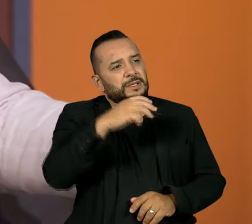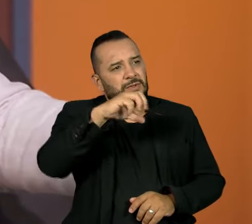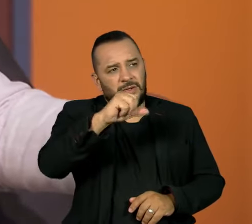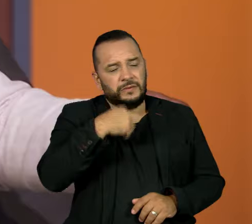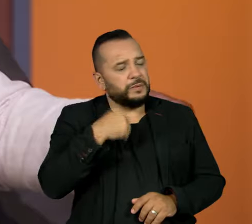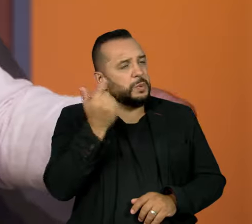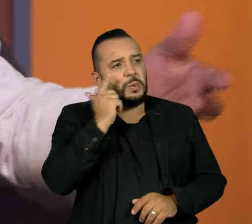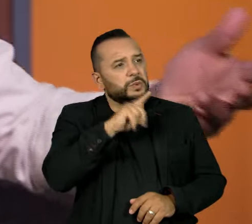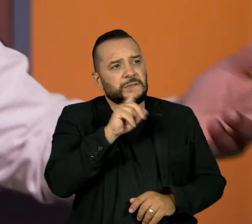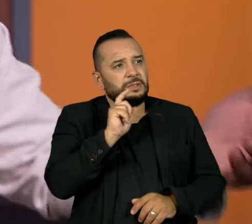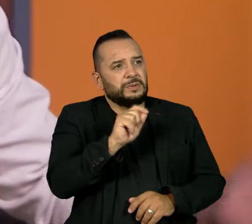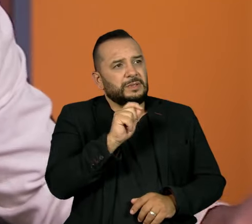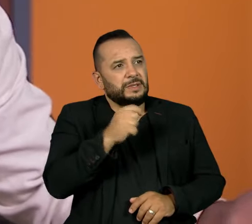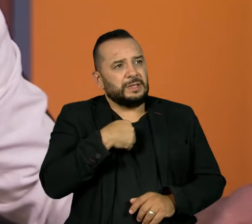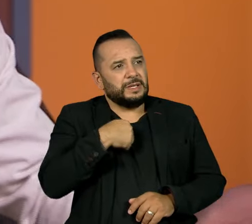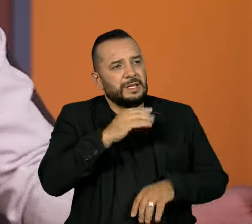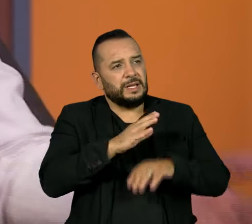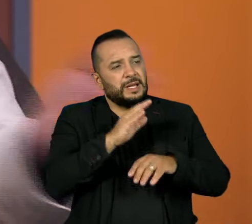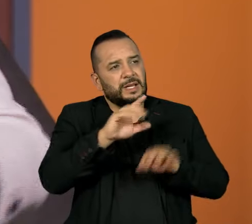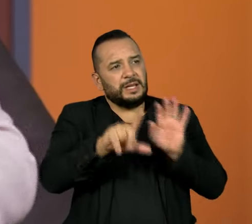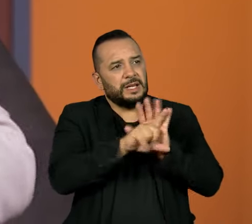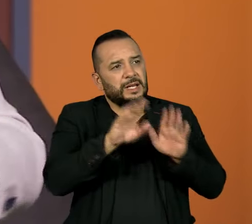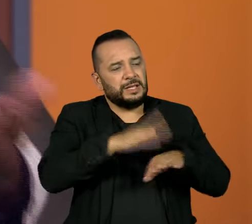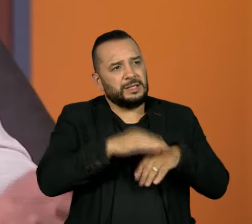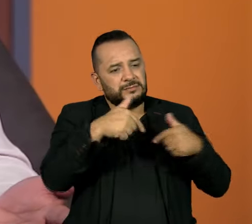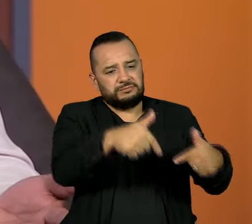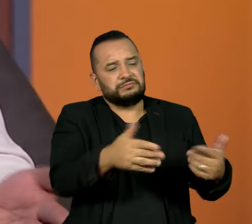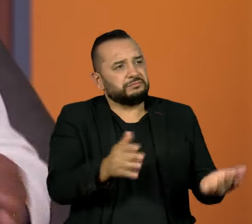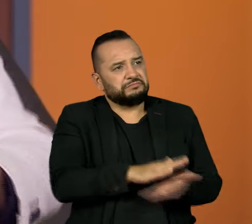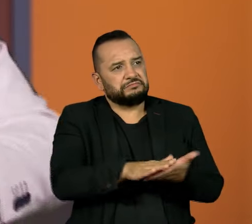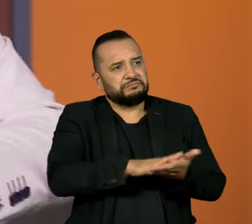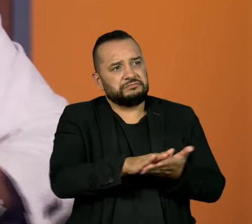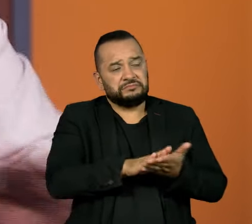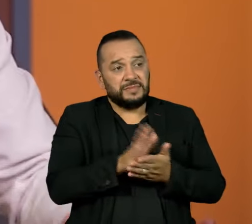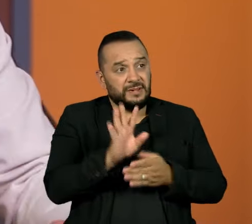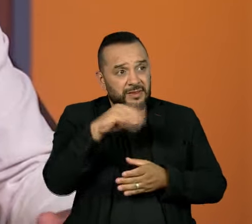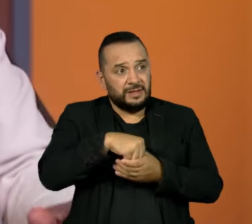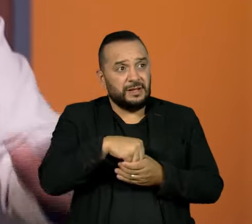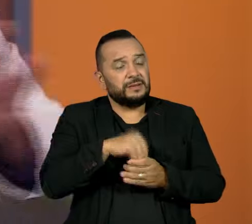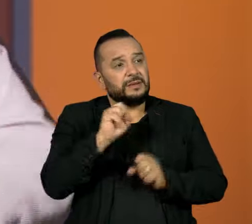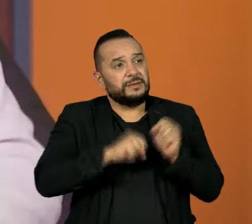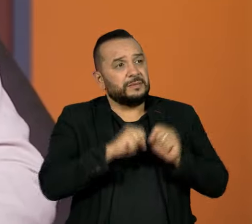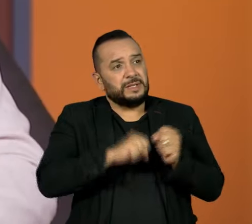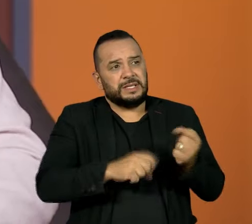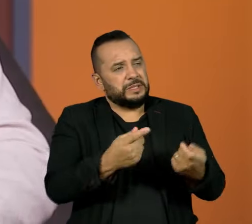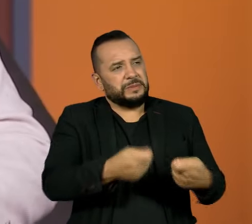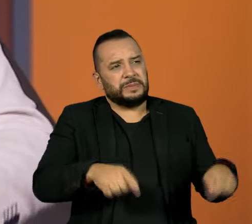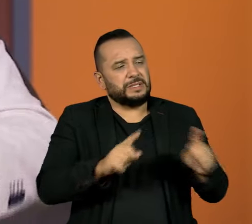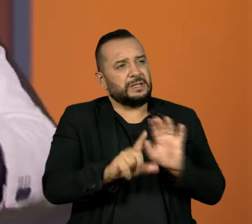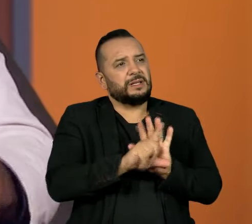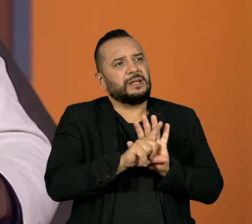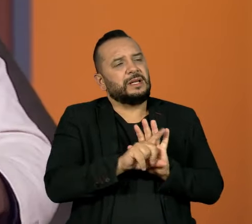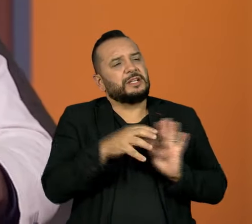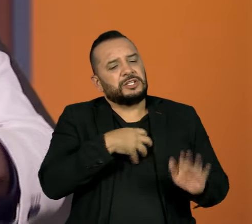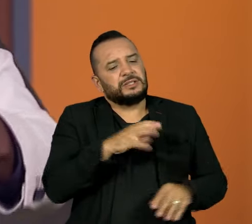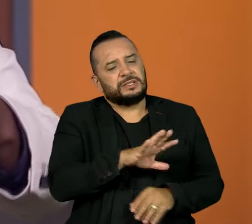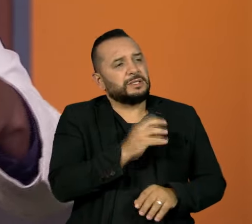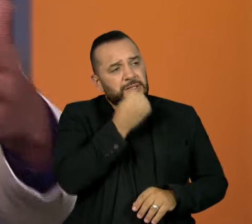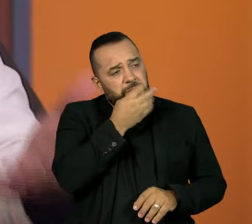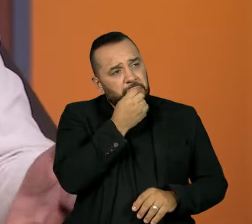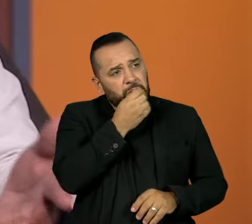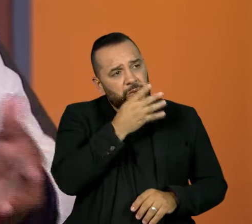com que ela fosse cumprida. E aqui, nas empresas, você acha que não precisa de lei e do jeito que está, as empresas,